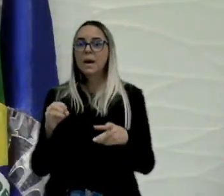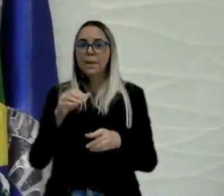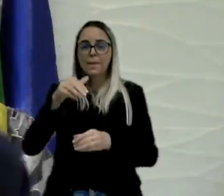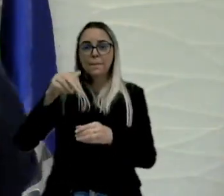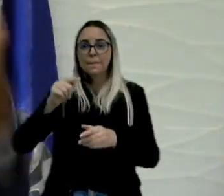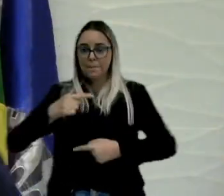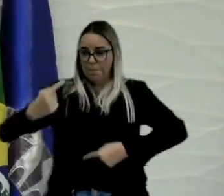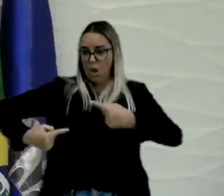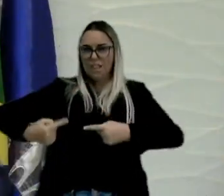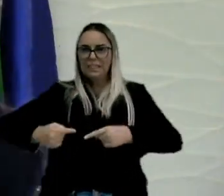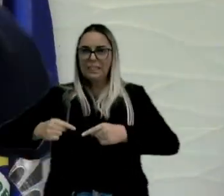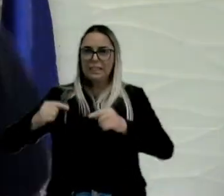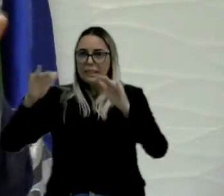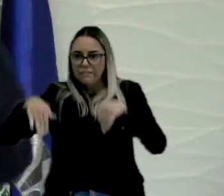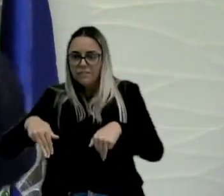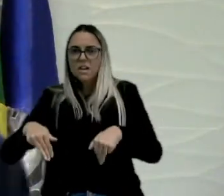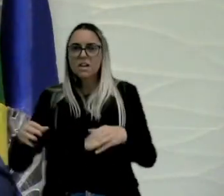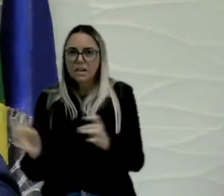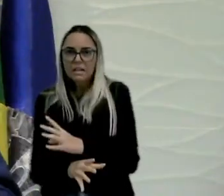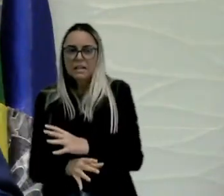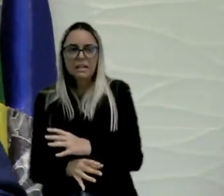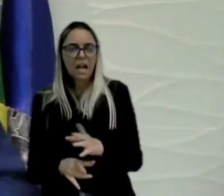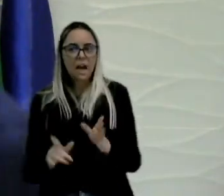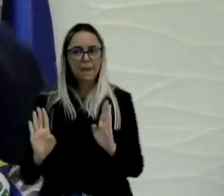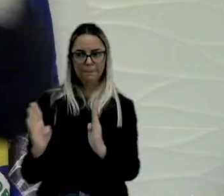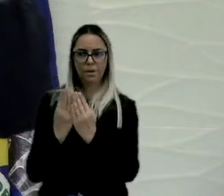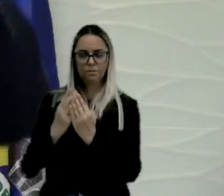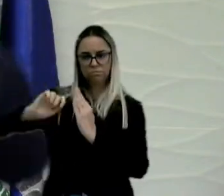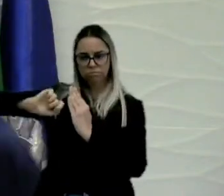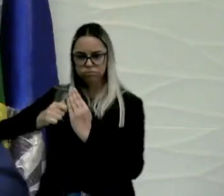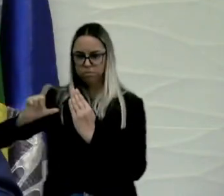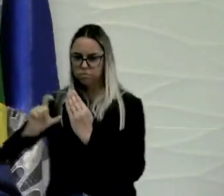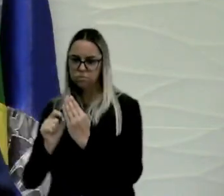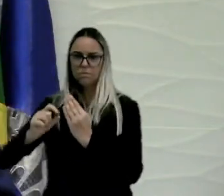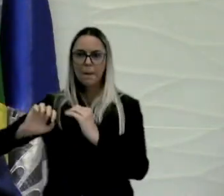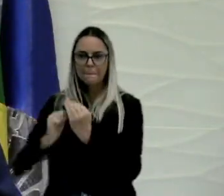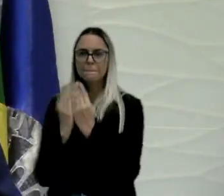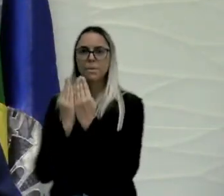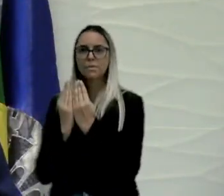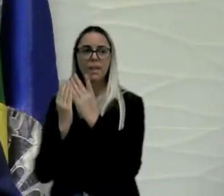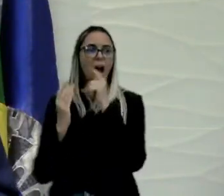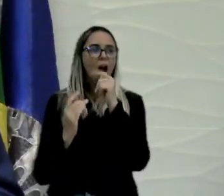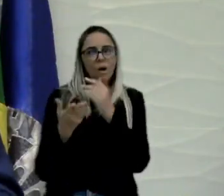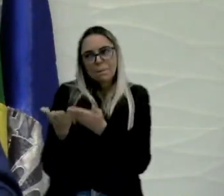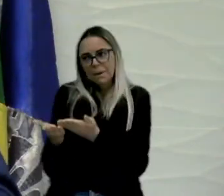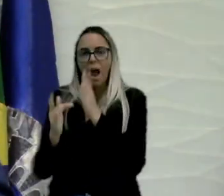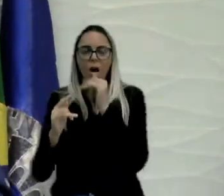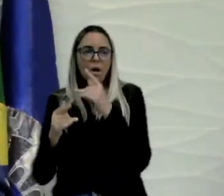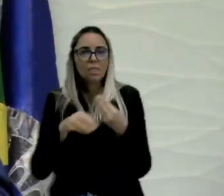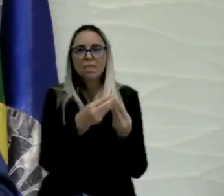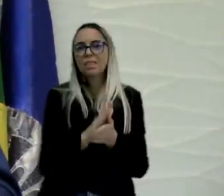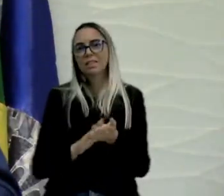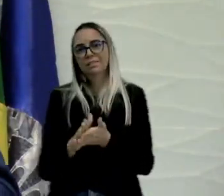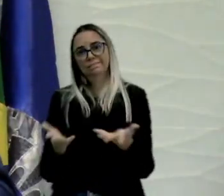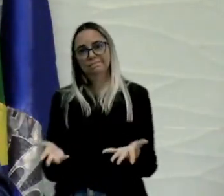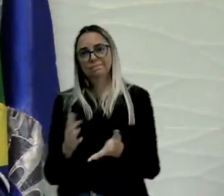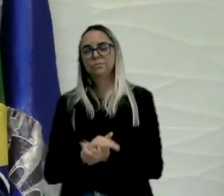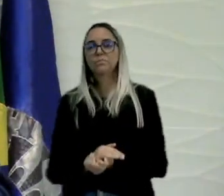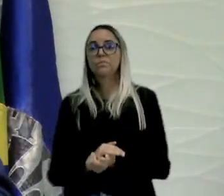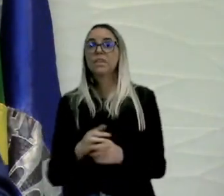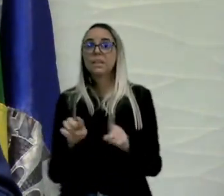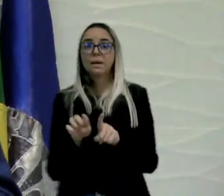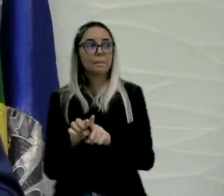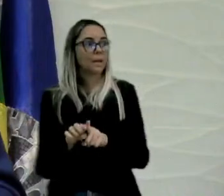cadeado de presídio nas portas das fazendas para ninguém pegar um copo d'água barrou os